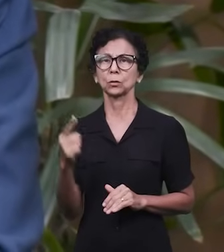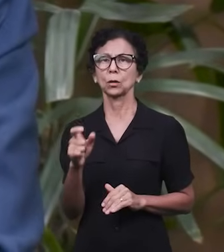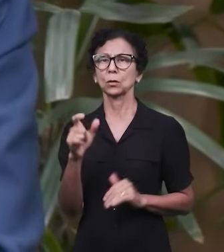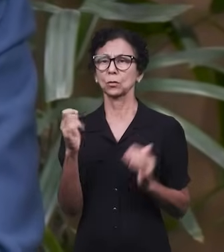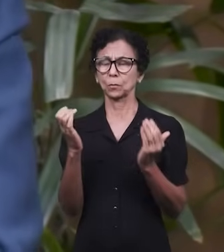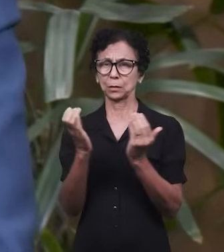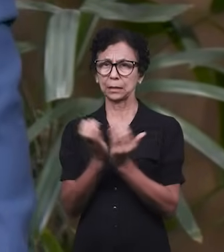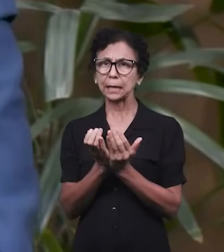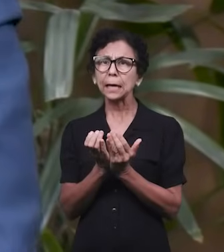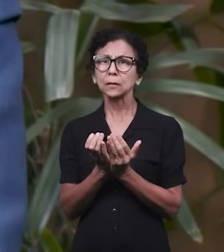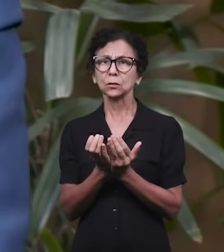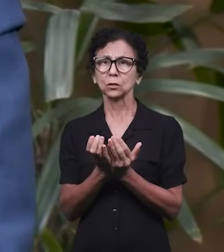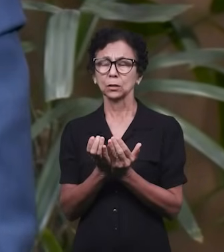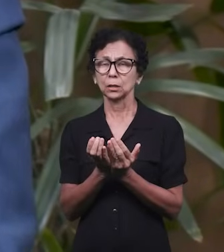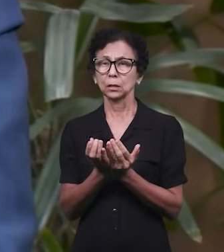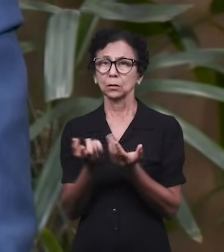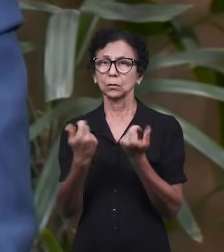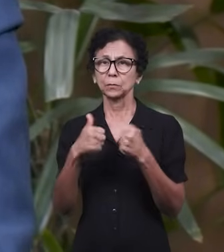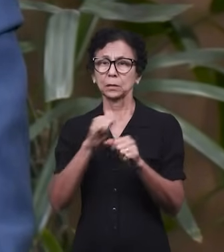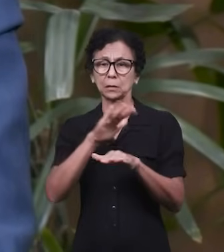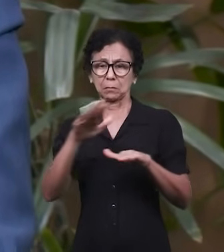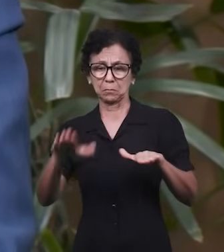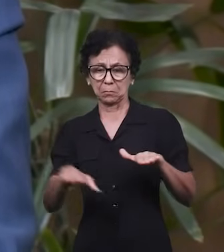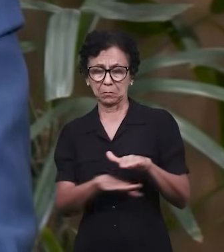aonde queremos. Então,